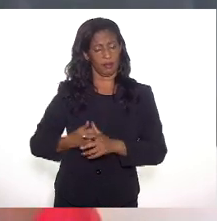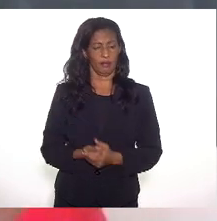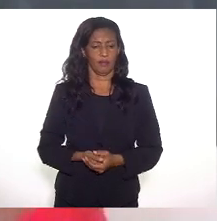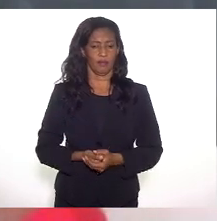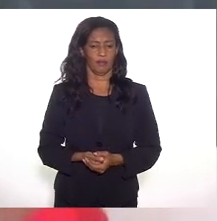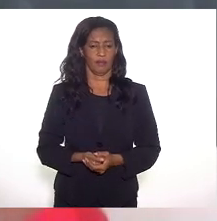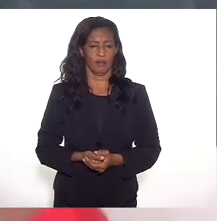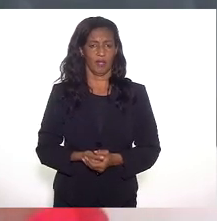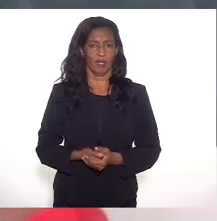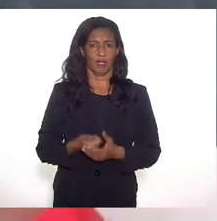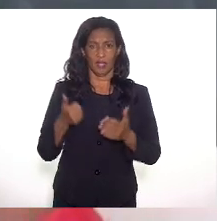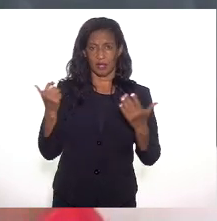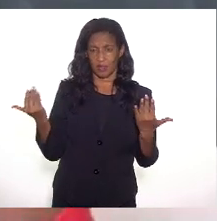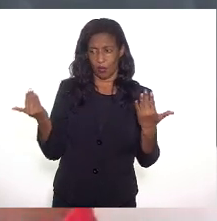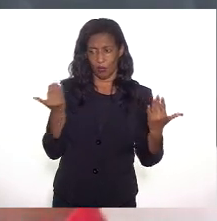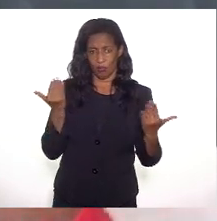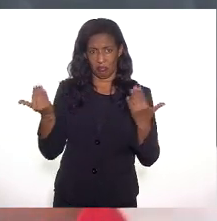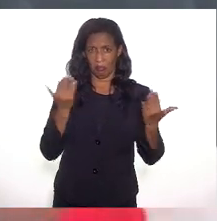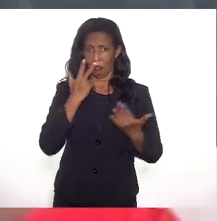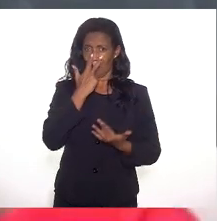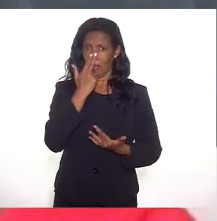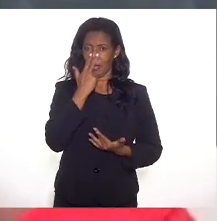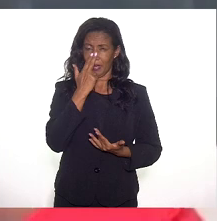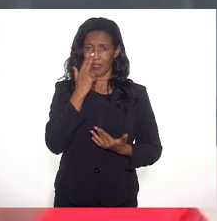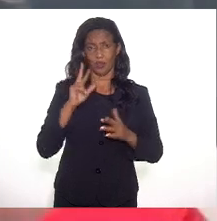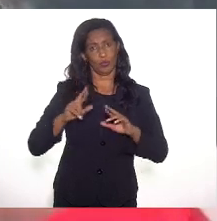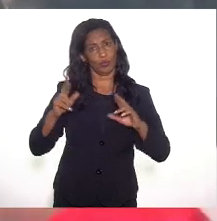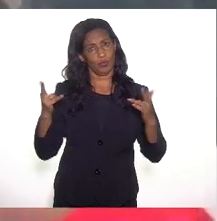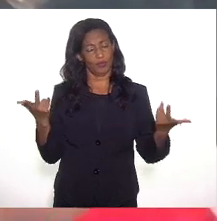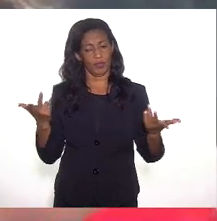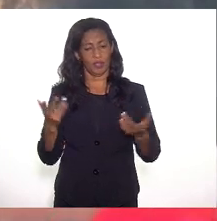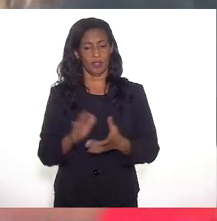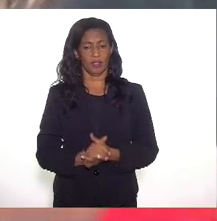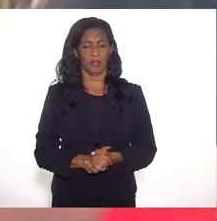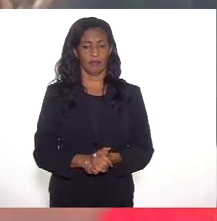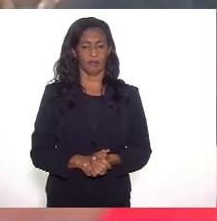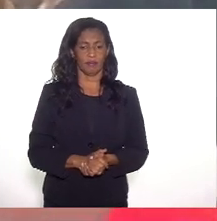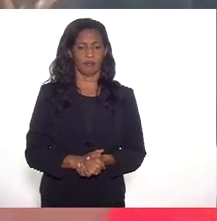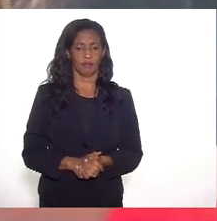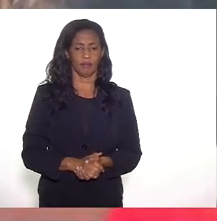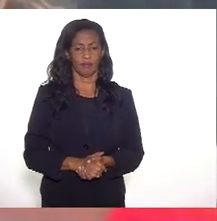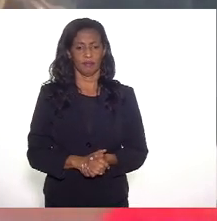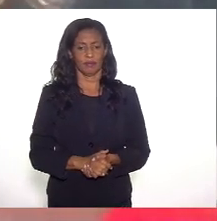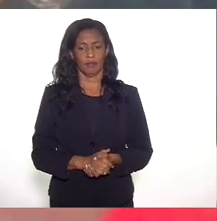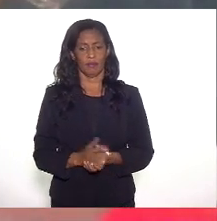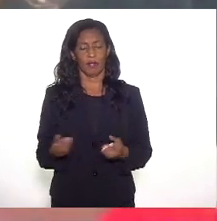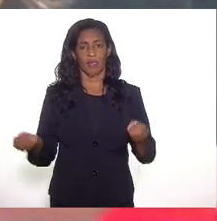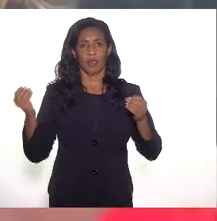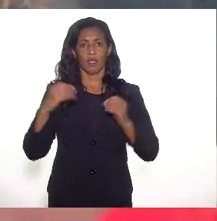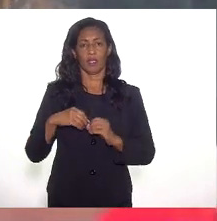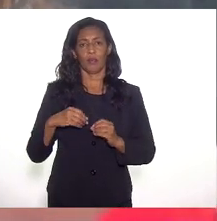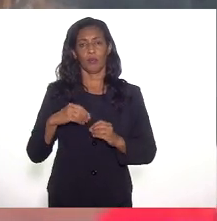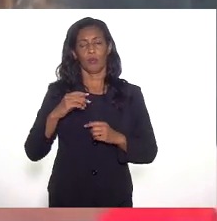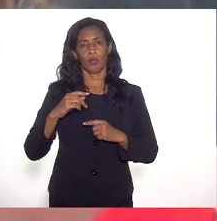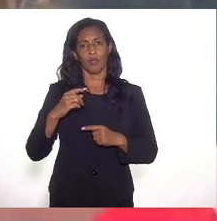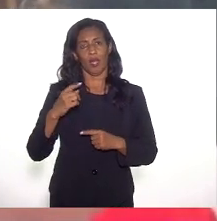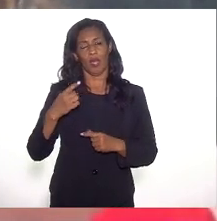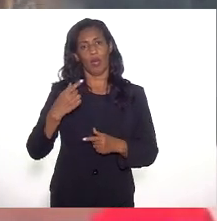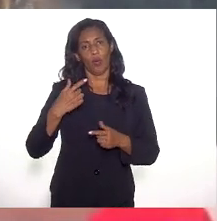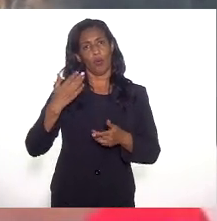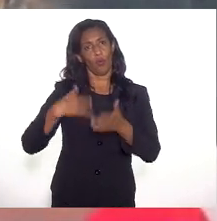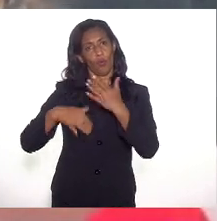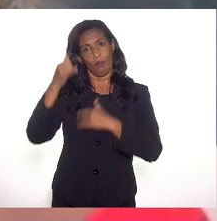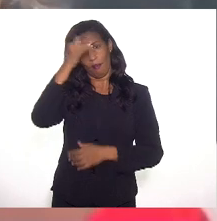se são matérias efetivamente parecidas e, no caso, enfim, colocar na pauta o PL mais antigo, né?